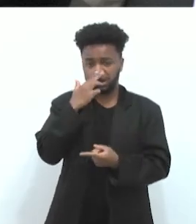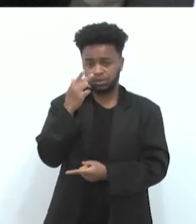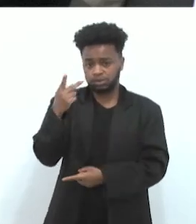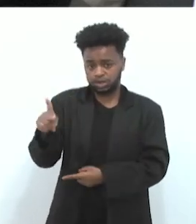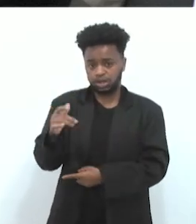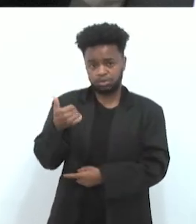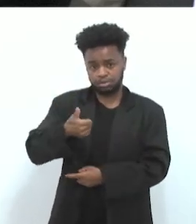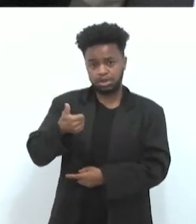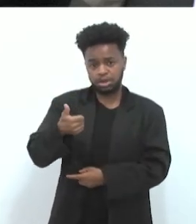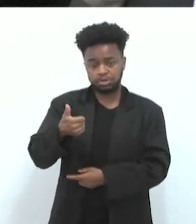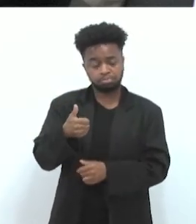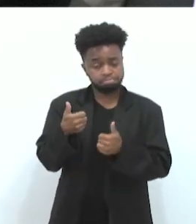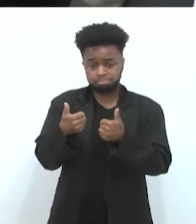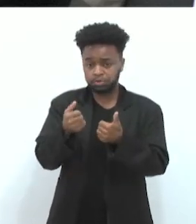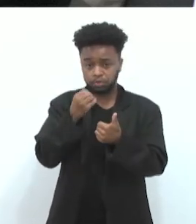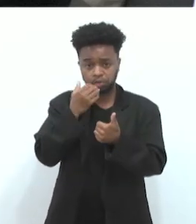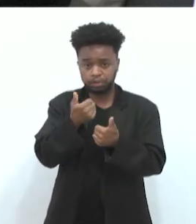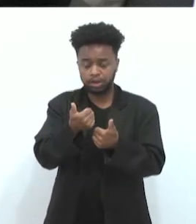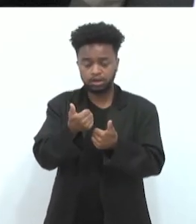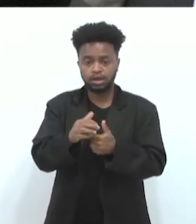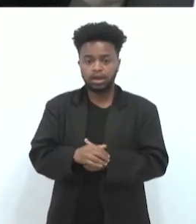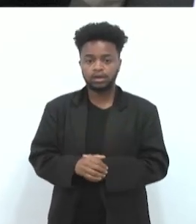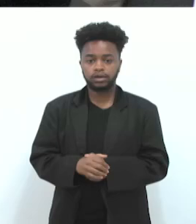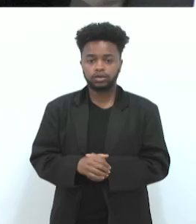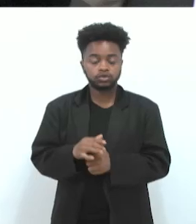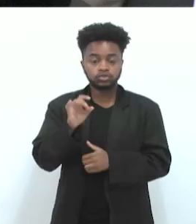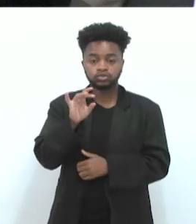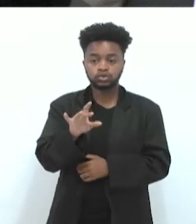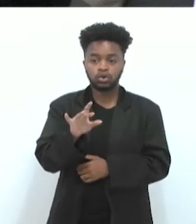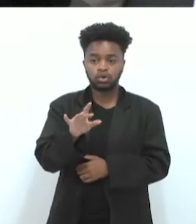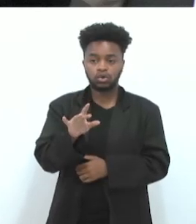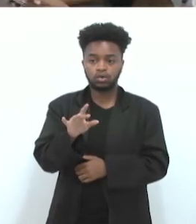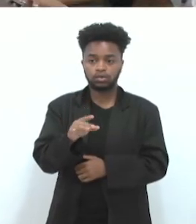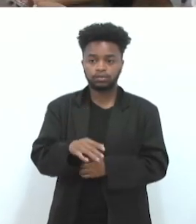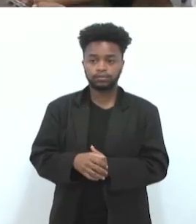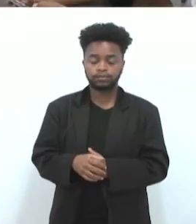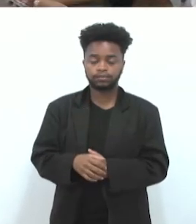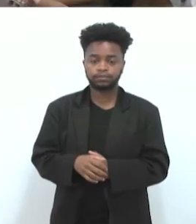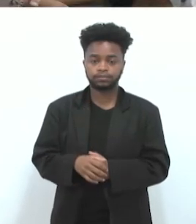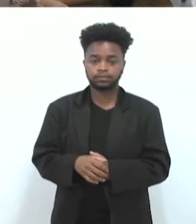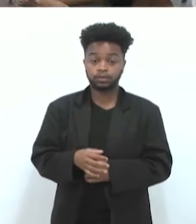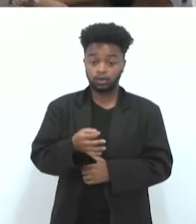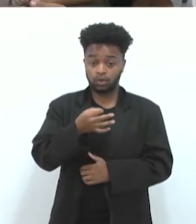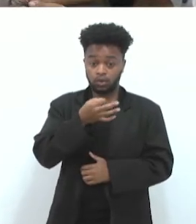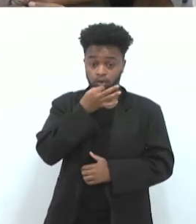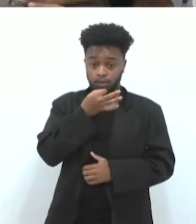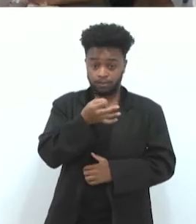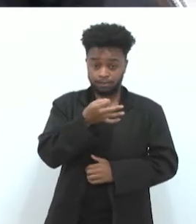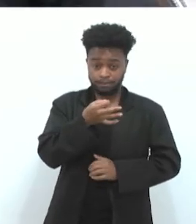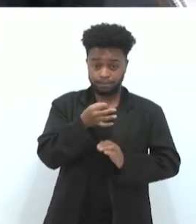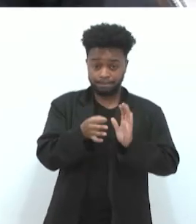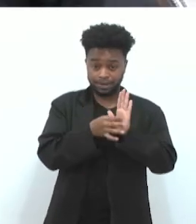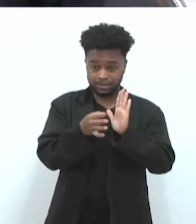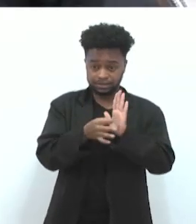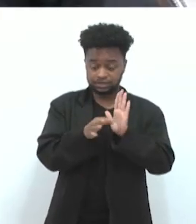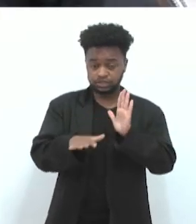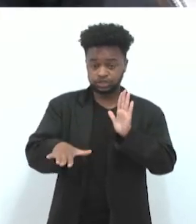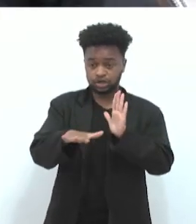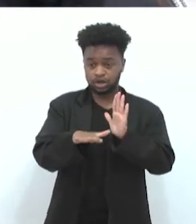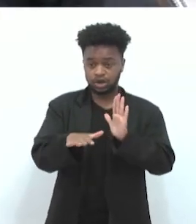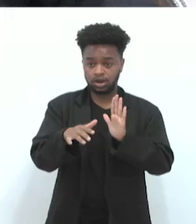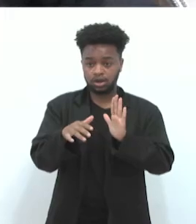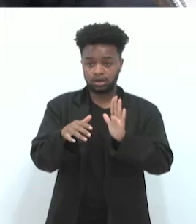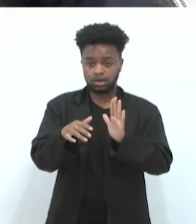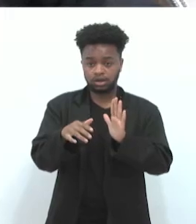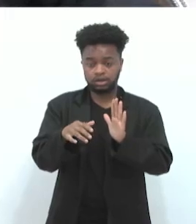tenha sido o primeiro a ser protocolado. Nos pareceres, de um modo geral, pelo menos de minha relatoria, sempre leva em consideração ou